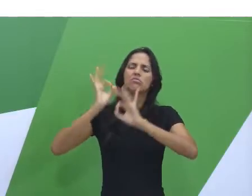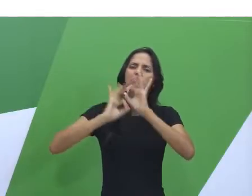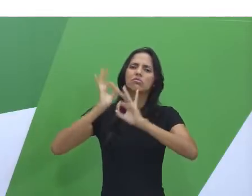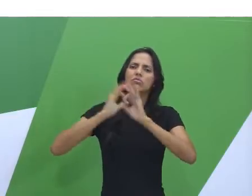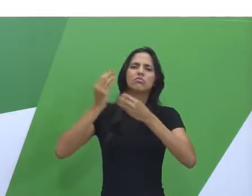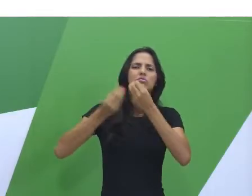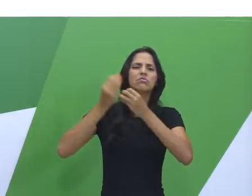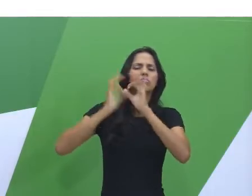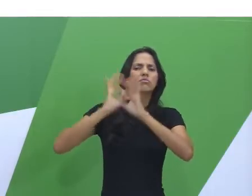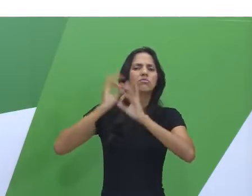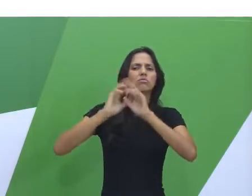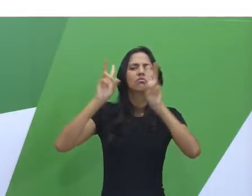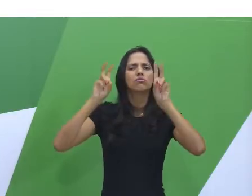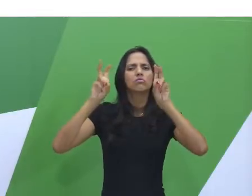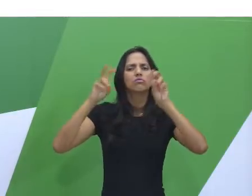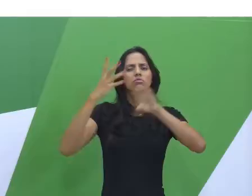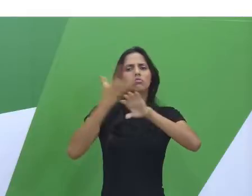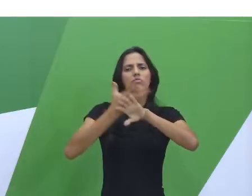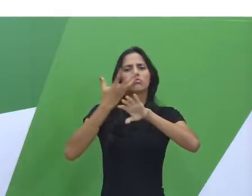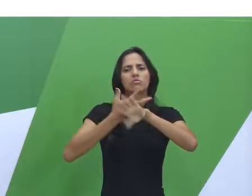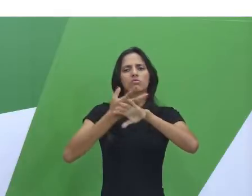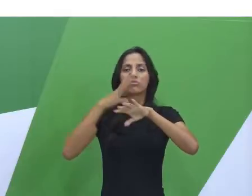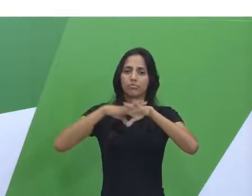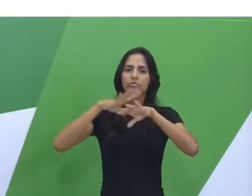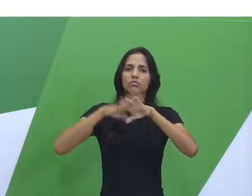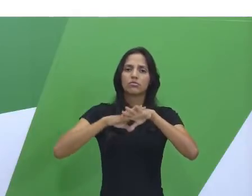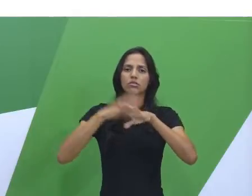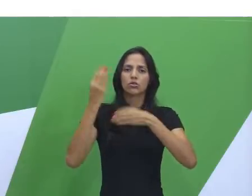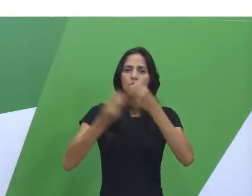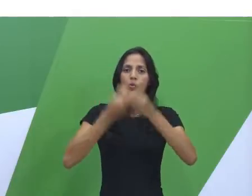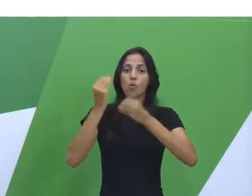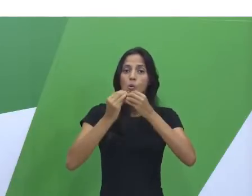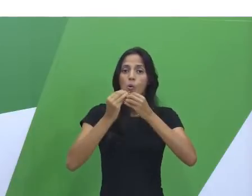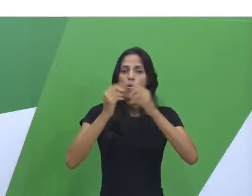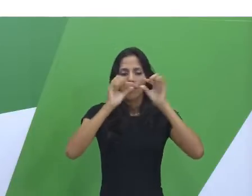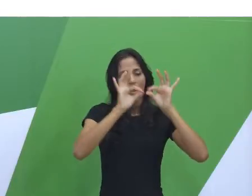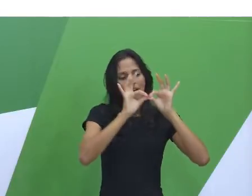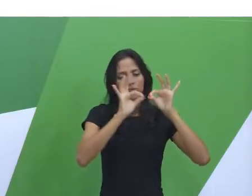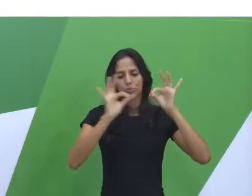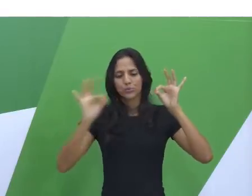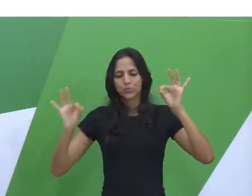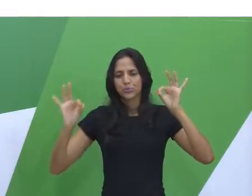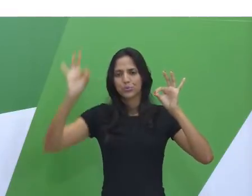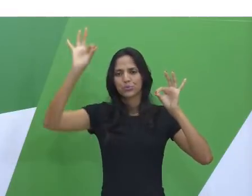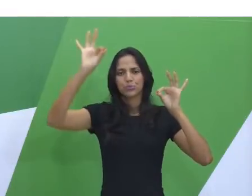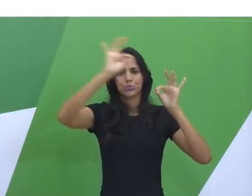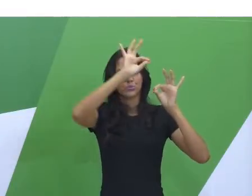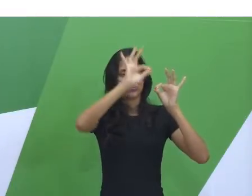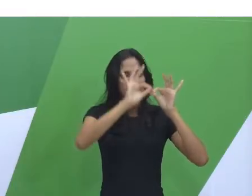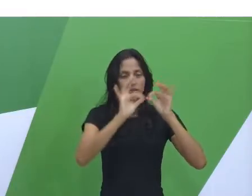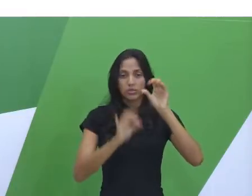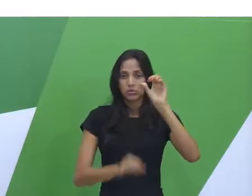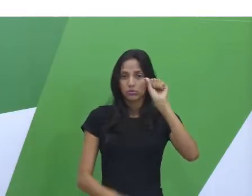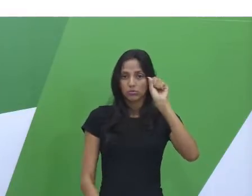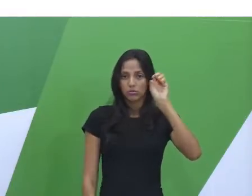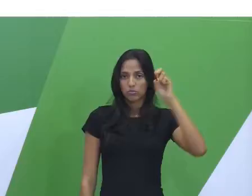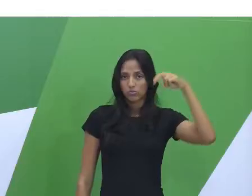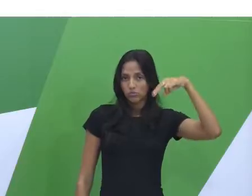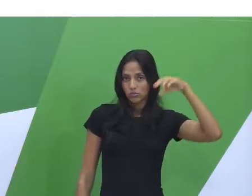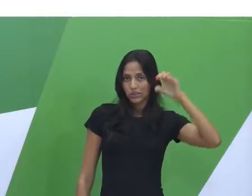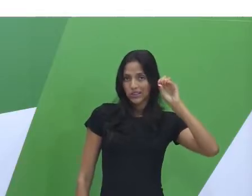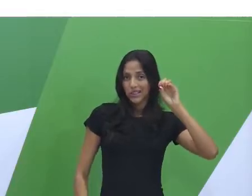razões trigonométricas, ou seja, as relações entre as linhas. Então, o seno, havia apenas o